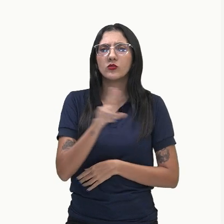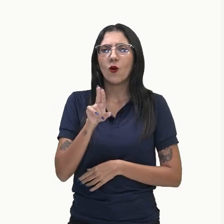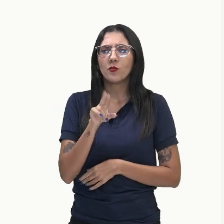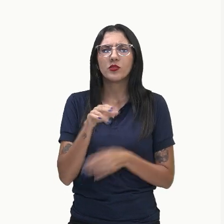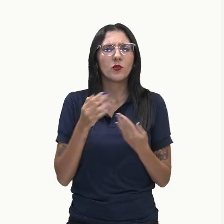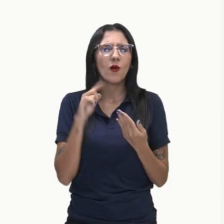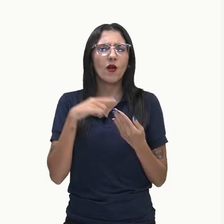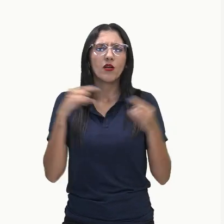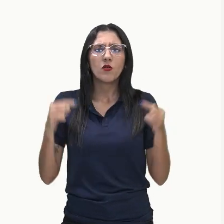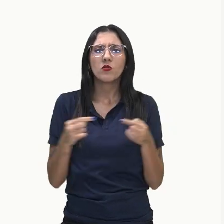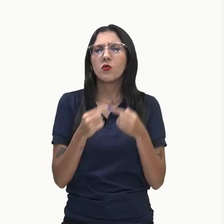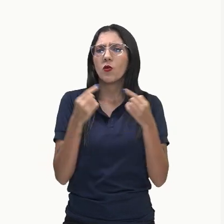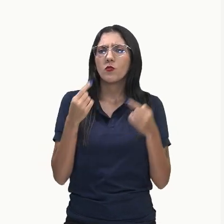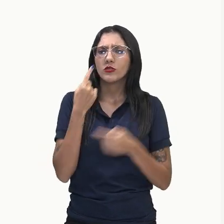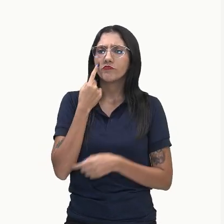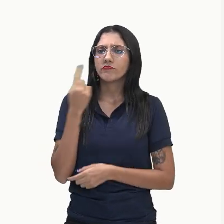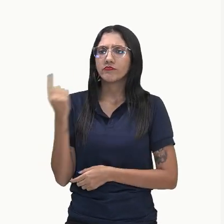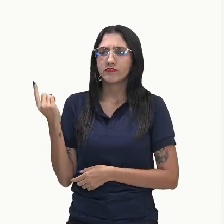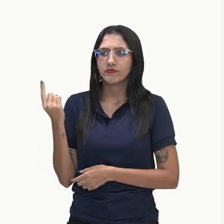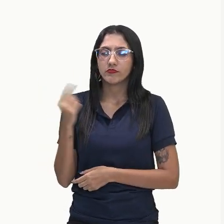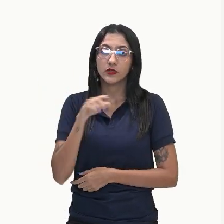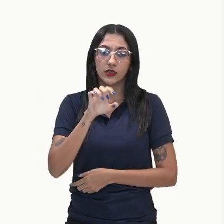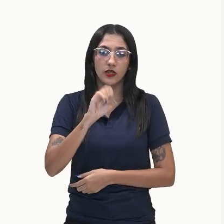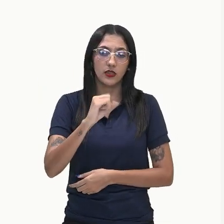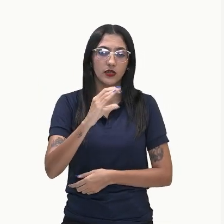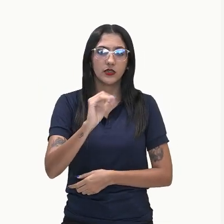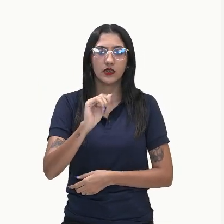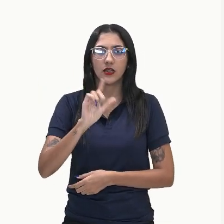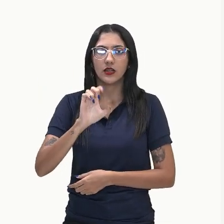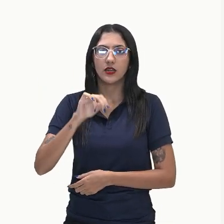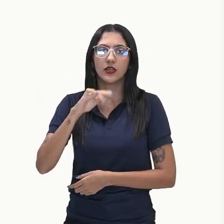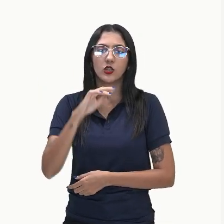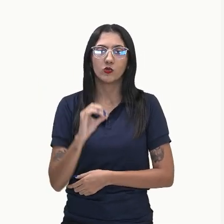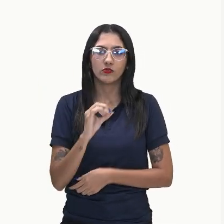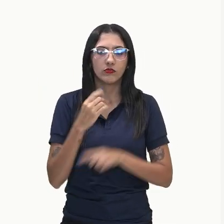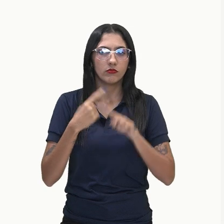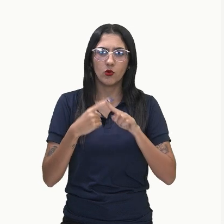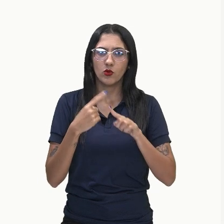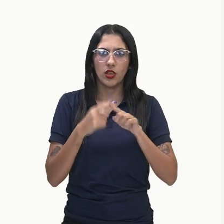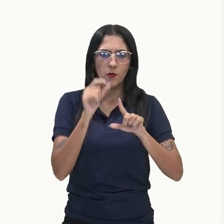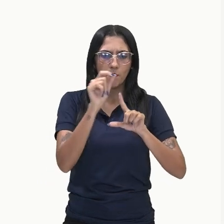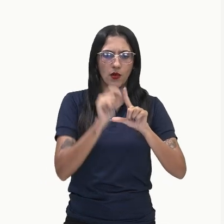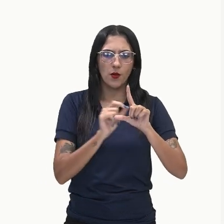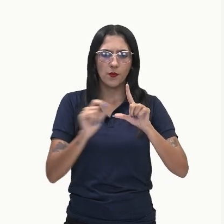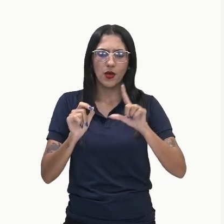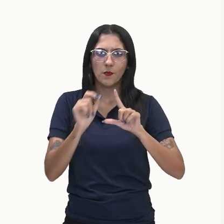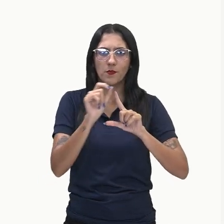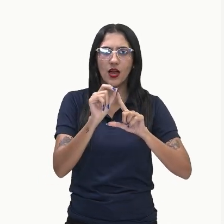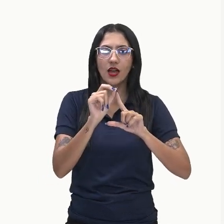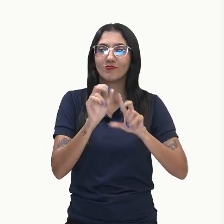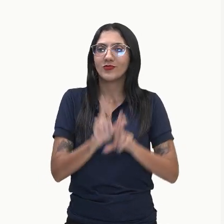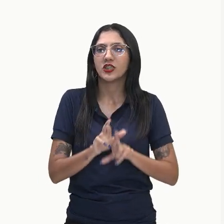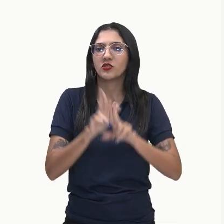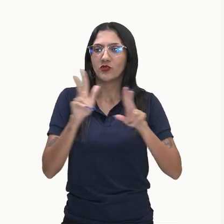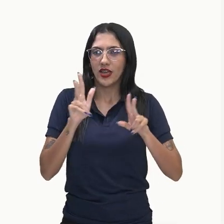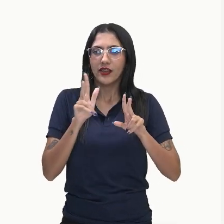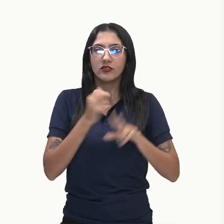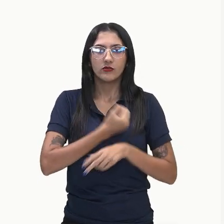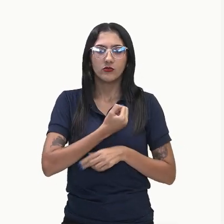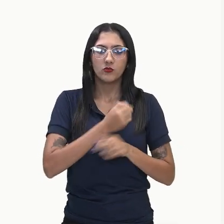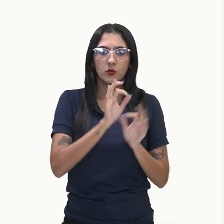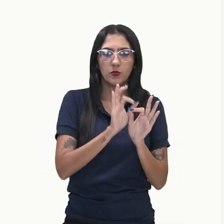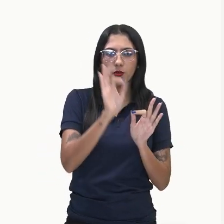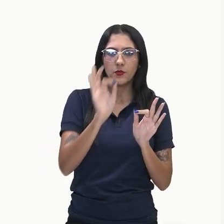ele seria um triângulo escaleno, porque todos os lados são diferentes entre si e